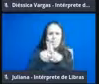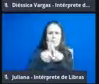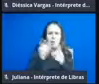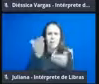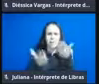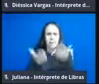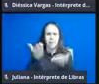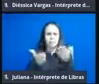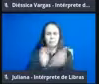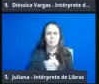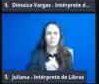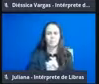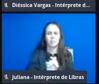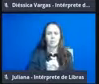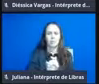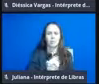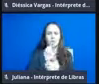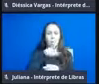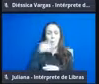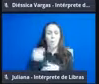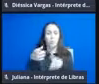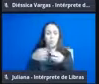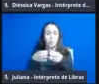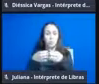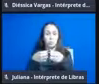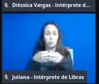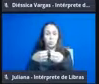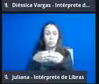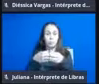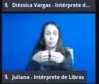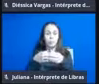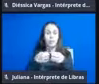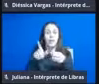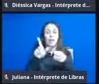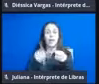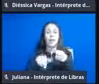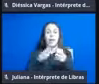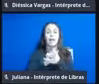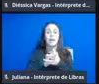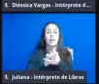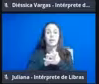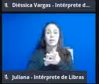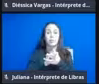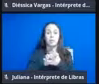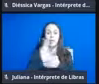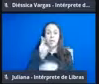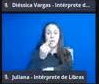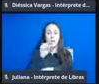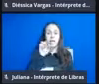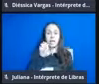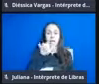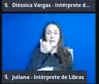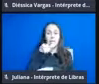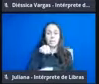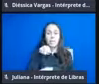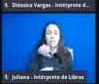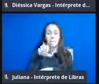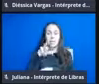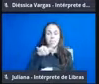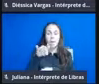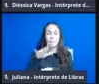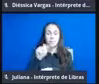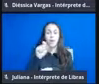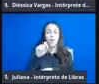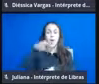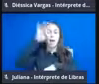Outro grupo que a gente traz lá no livro é a ordem imenóptera que inclui as abelhas e as formigas,